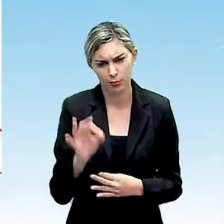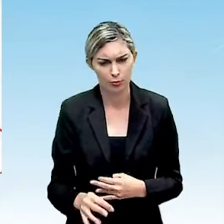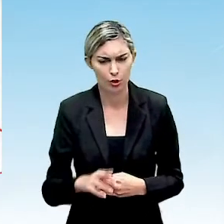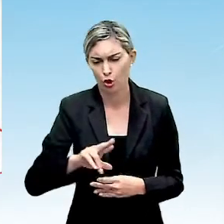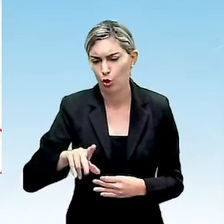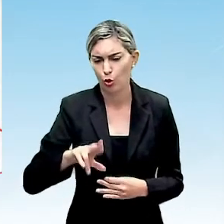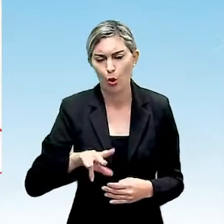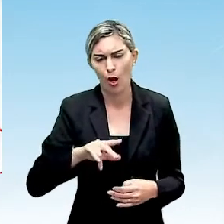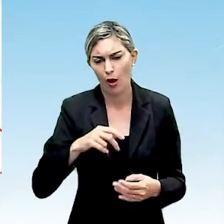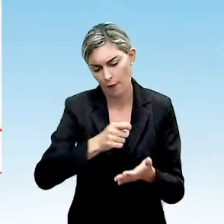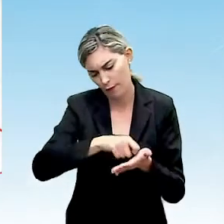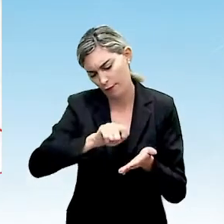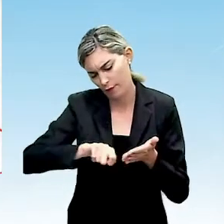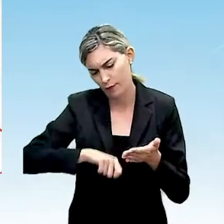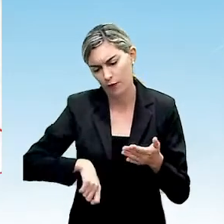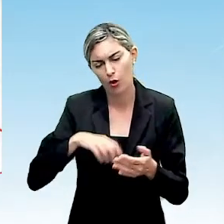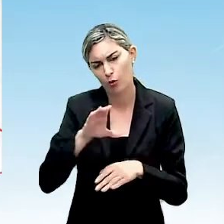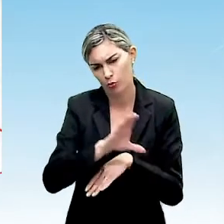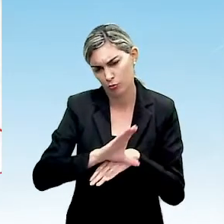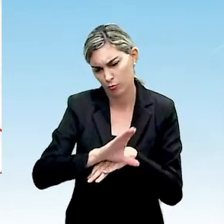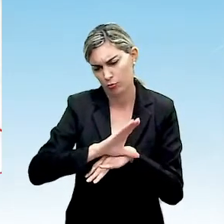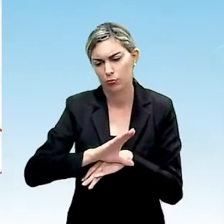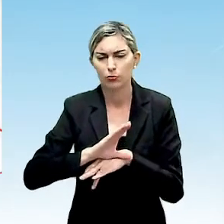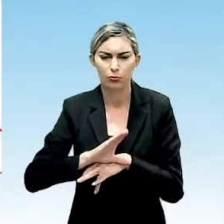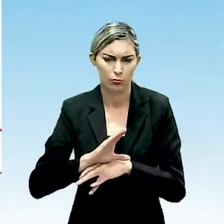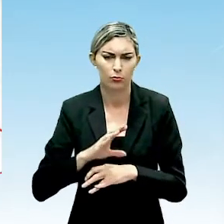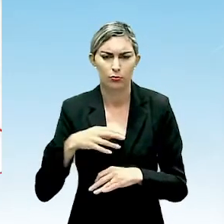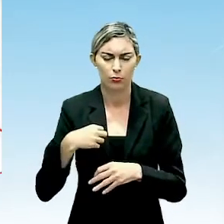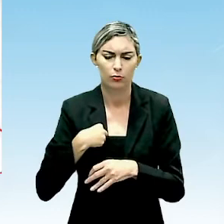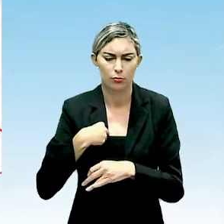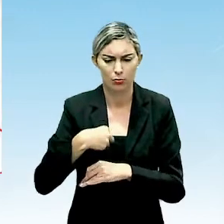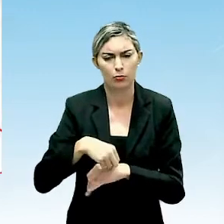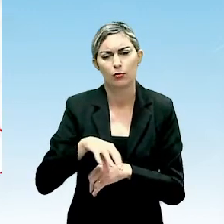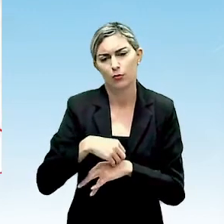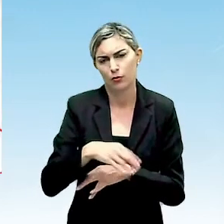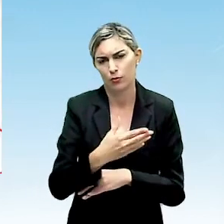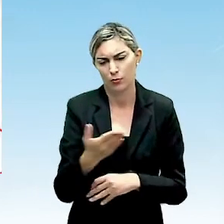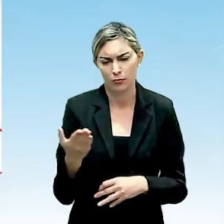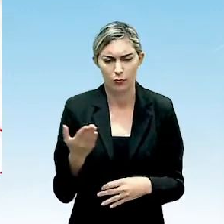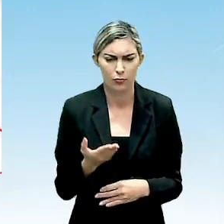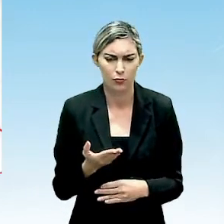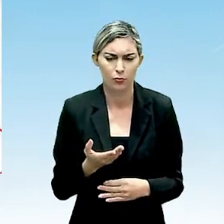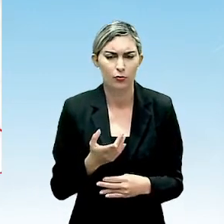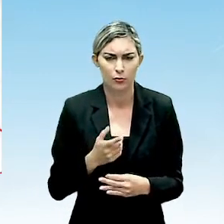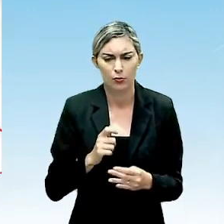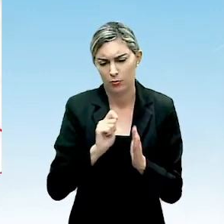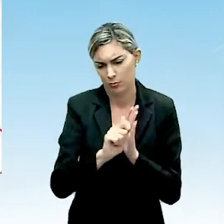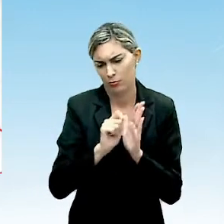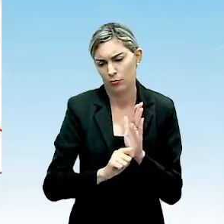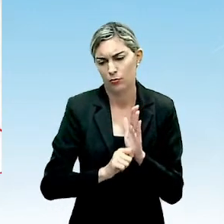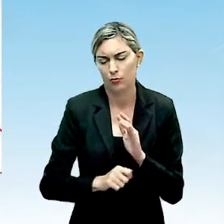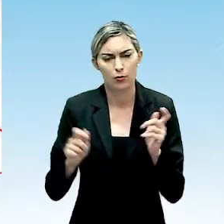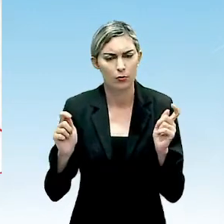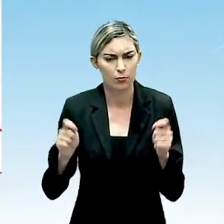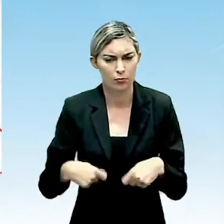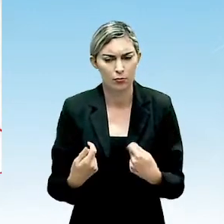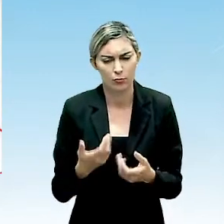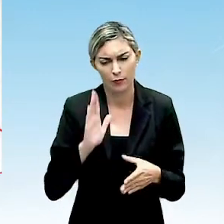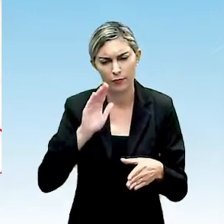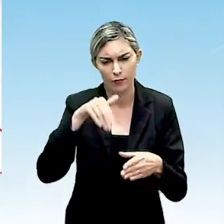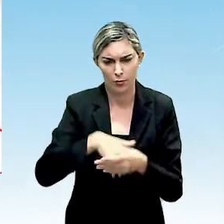era alfabetizada. E a Constituição colocava como prerrogativa que você precisava ser alfabetizado para poder